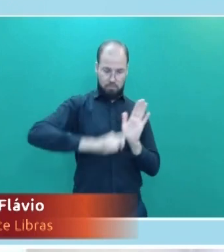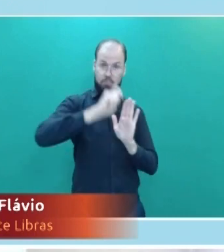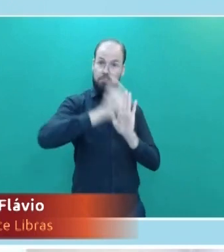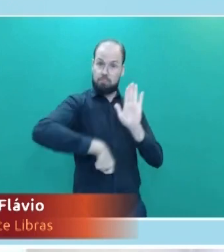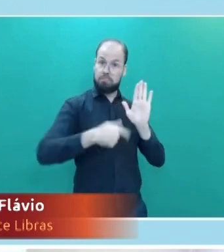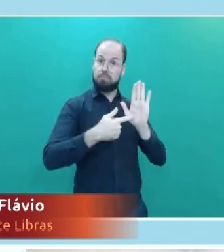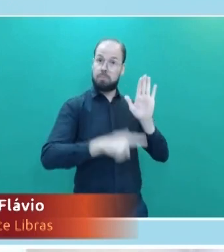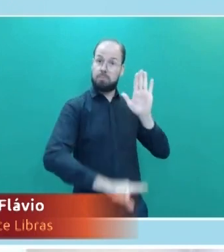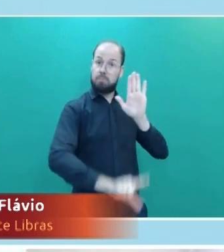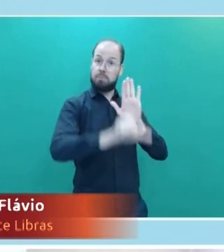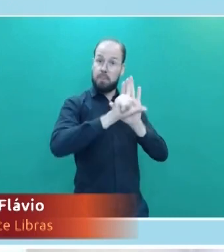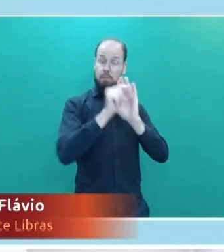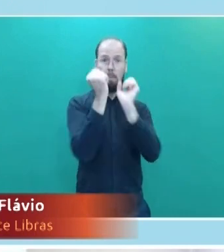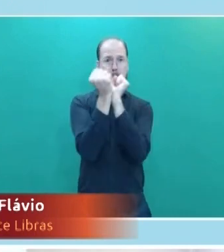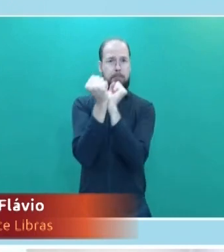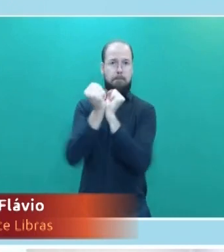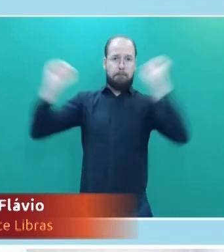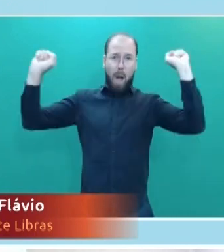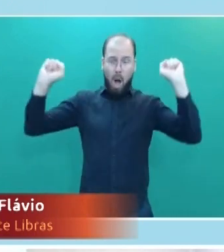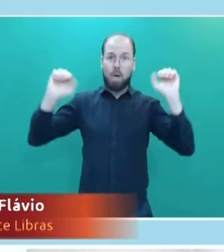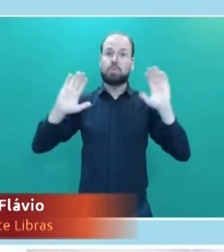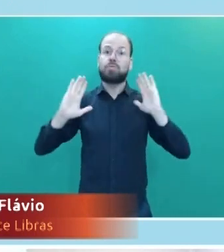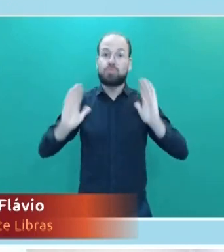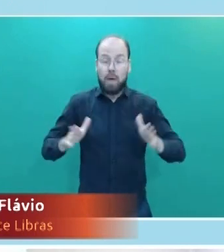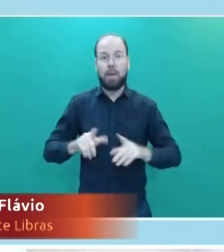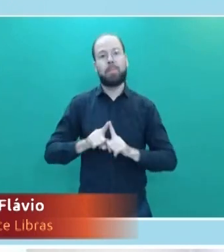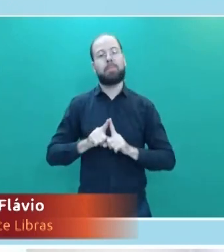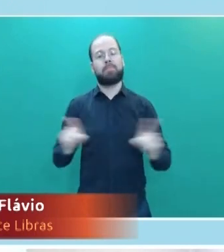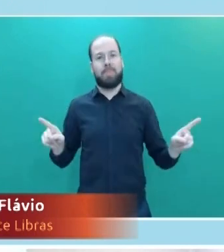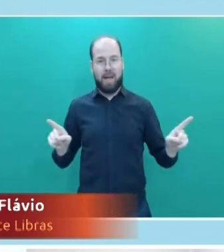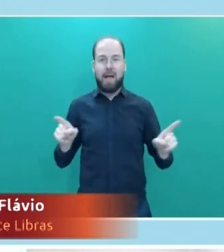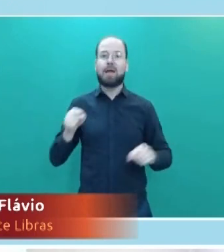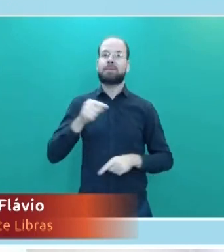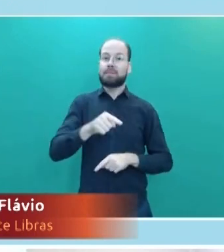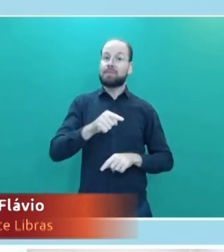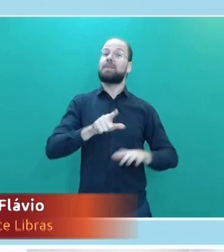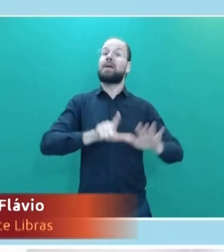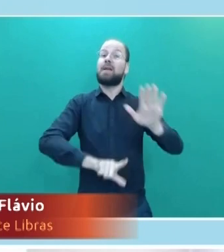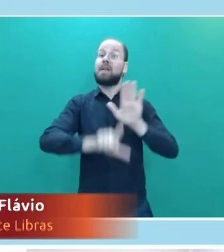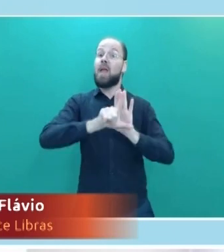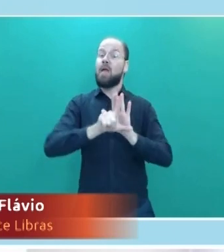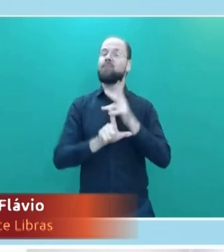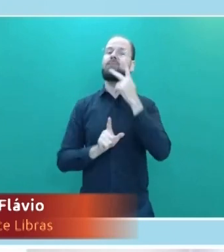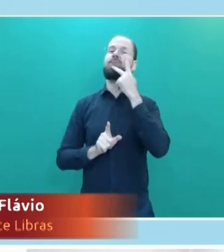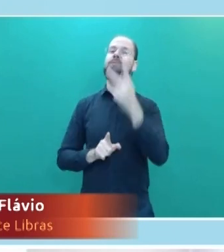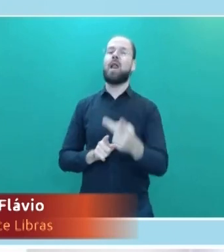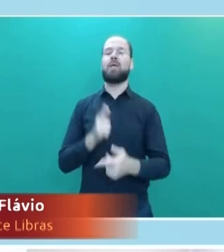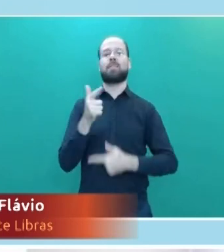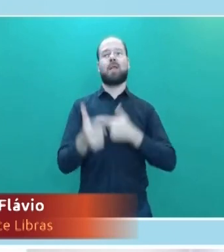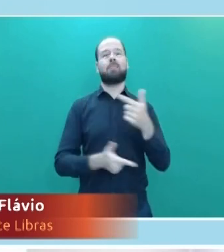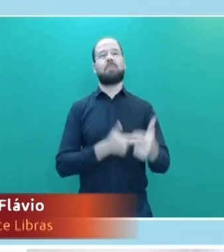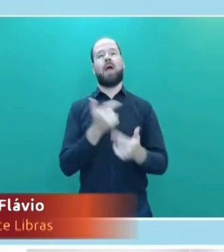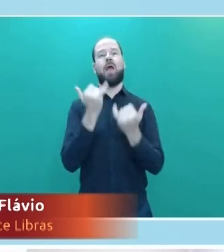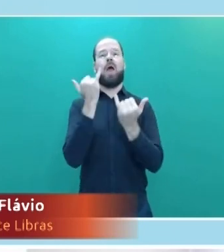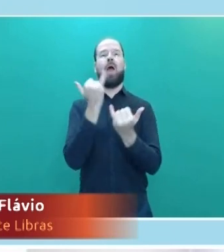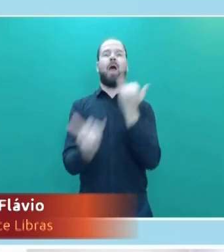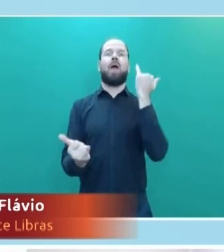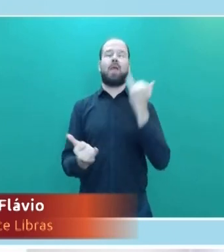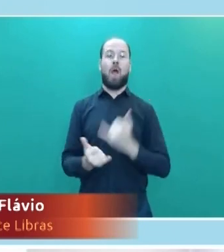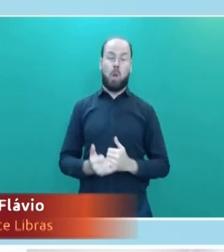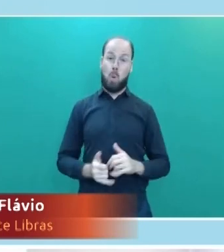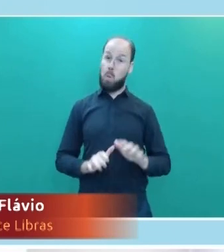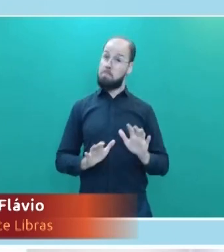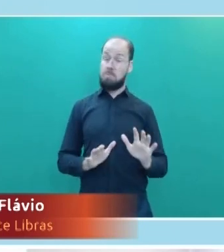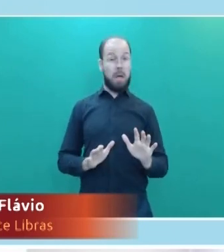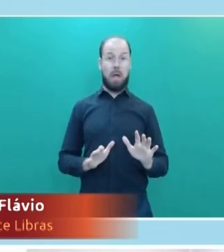escravo hoje legalmente. Portanto, a lei fala um trabalho análogo, mas nenhuma situação menos